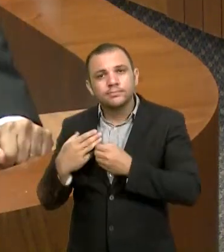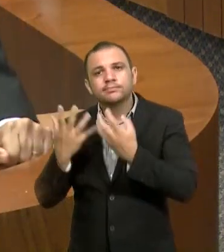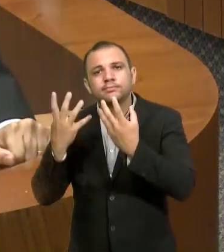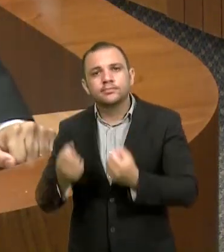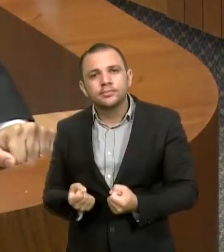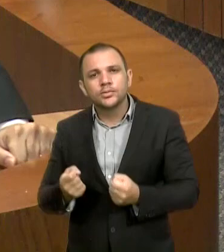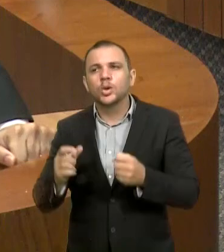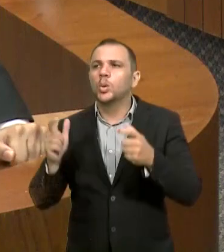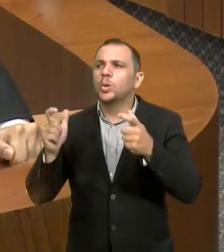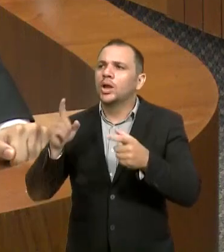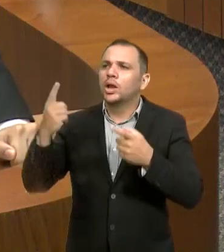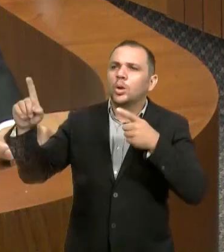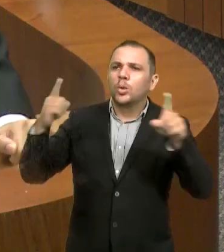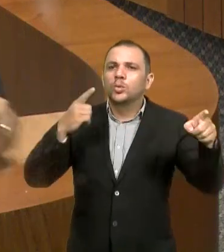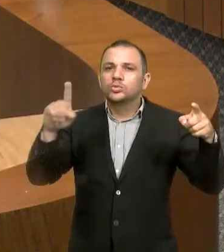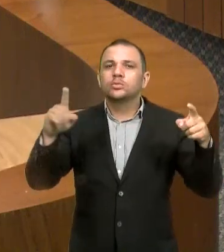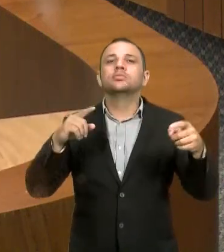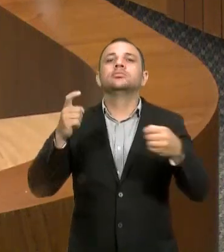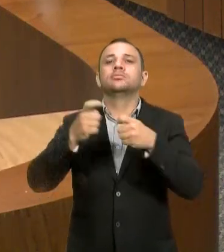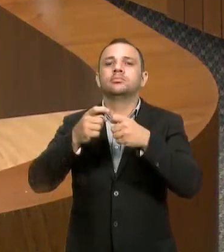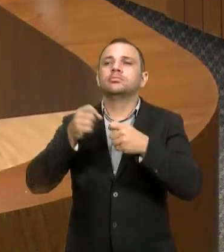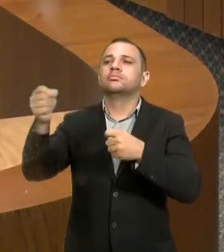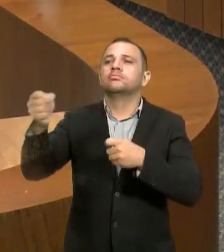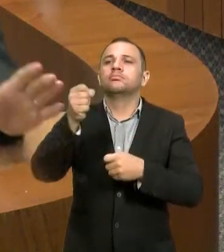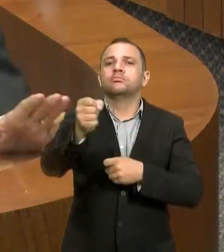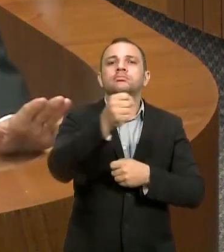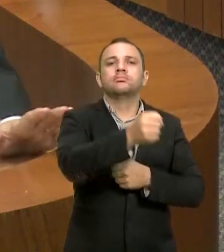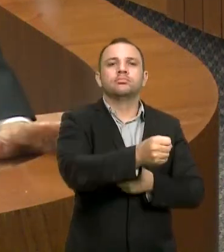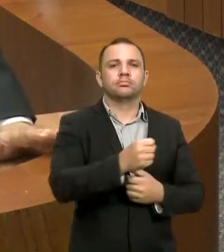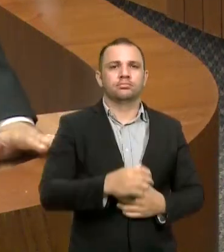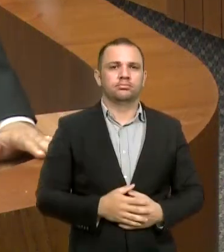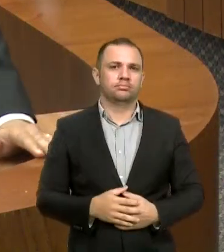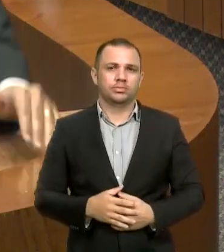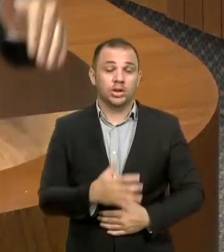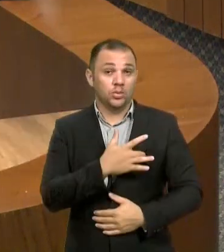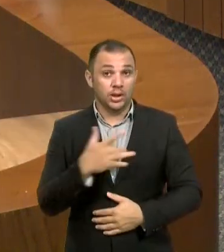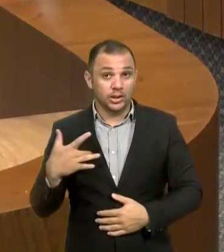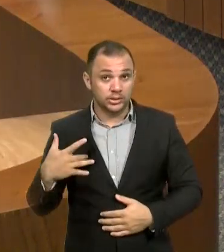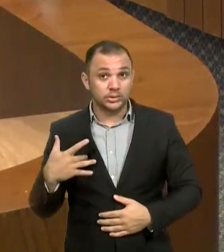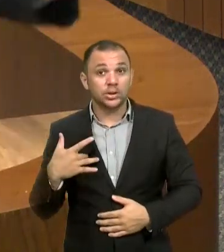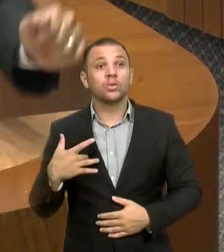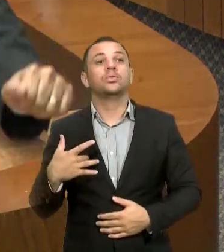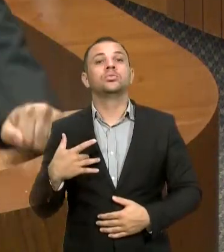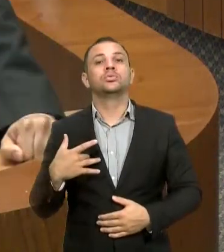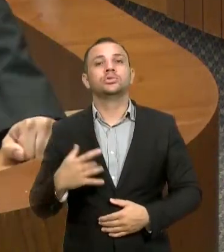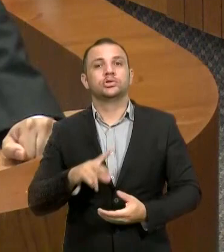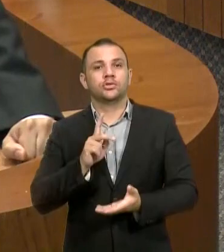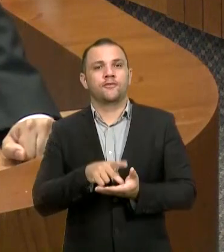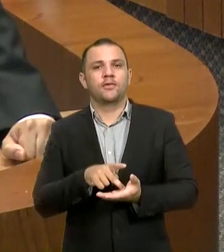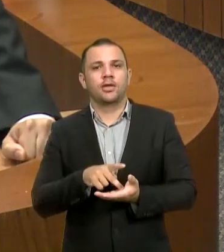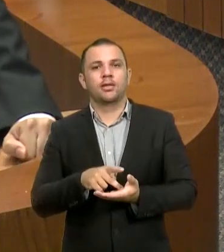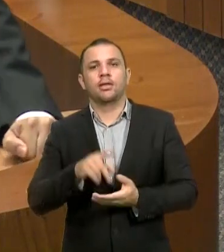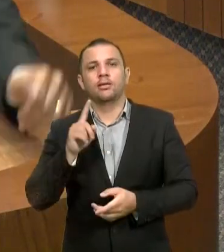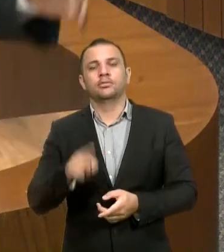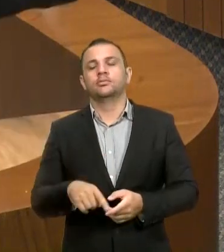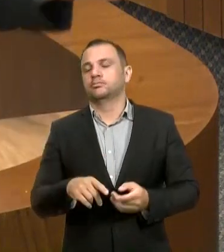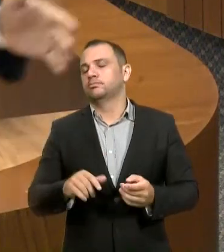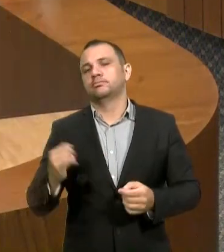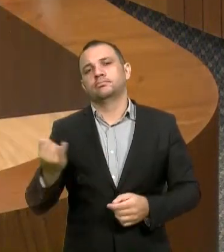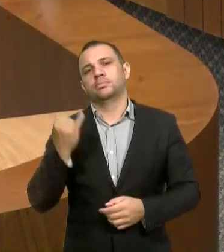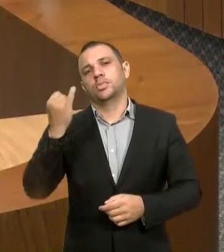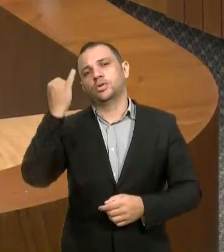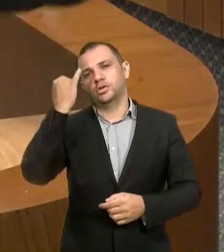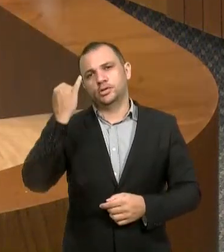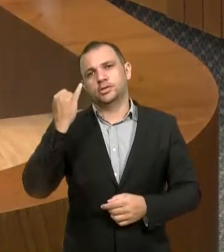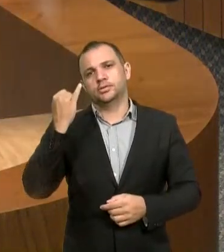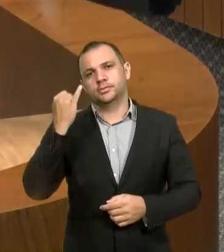longínquo lugar. A saúde, portanto, ela voltou a ser vista como protagonista. Tanto é